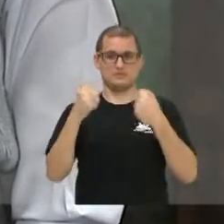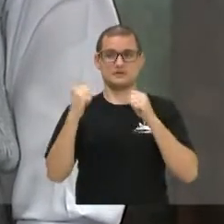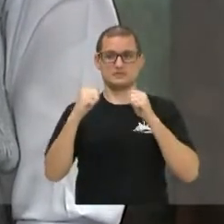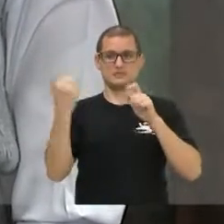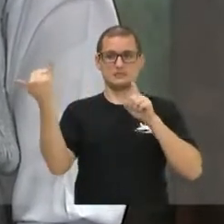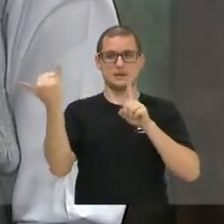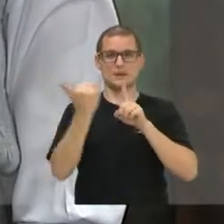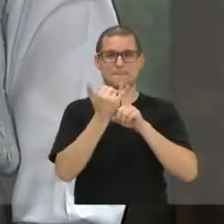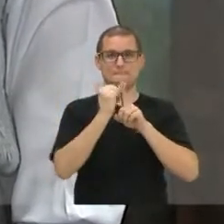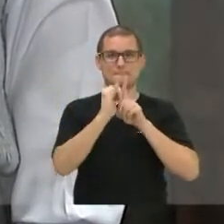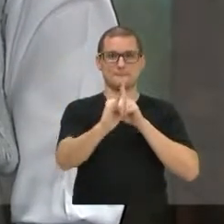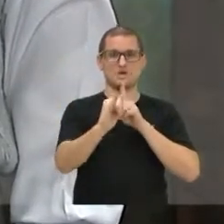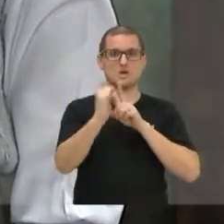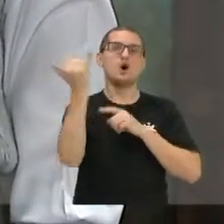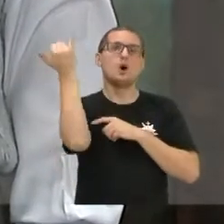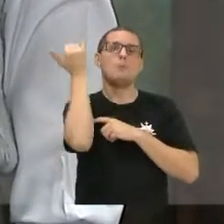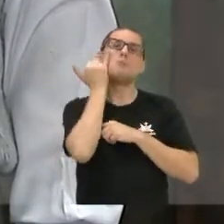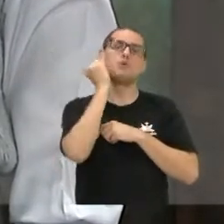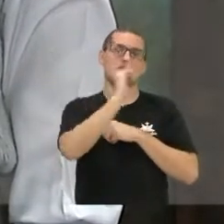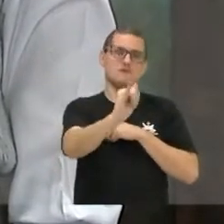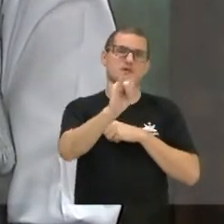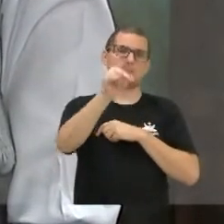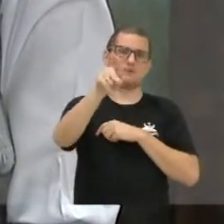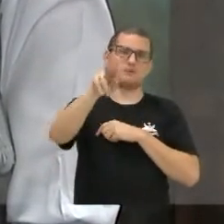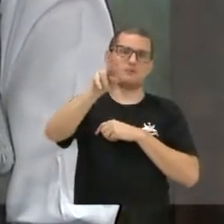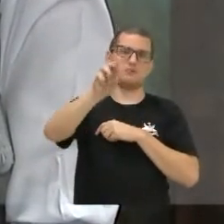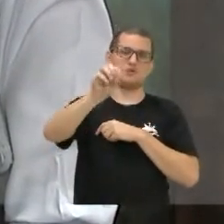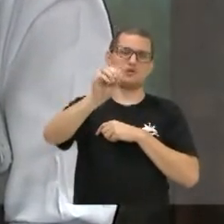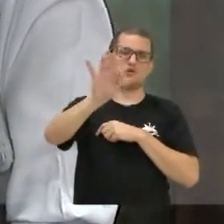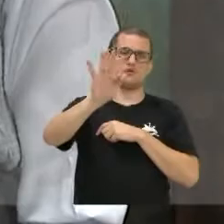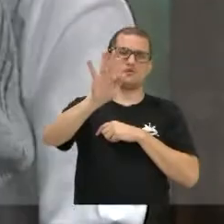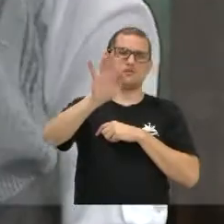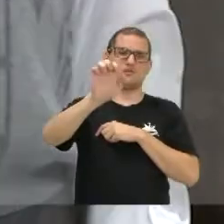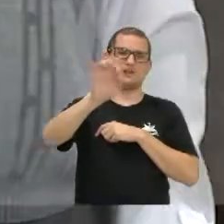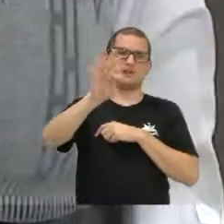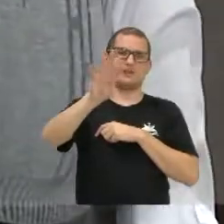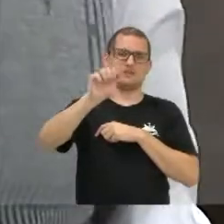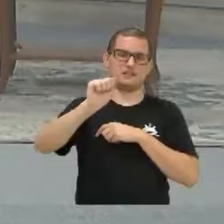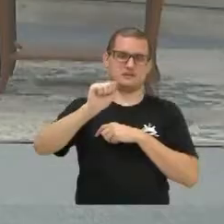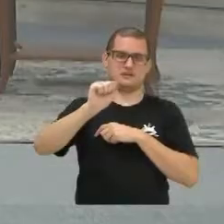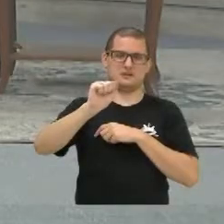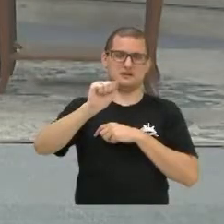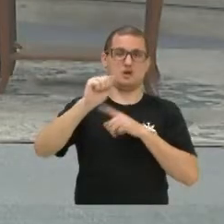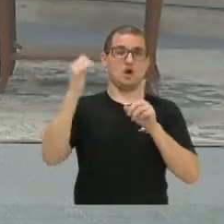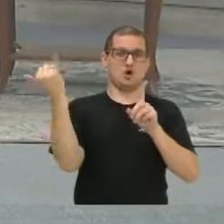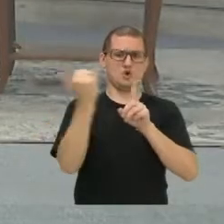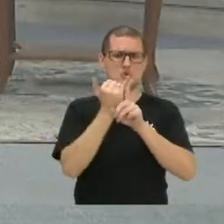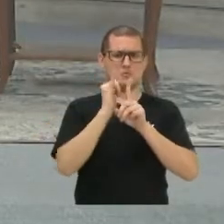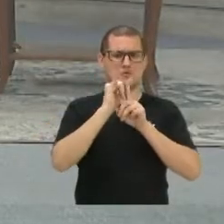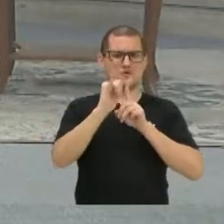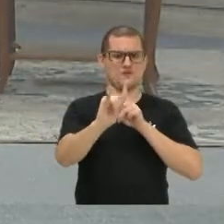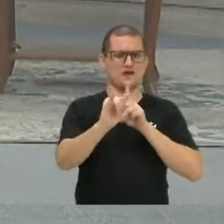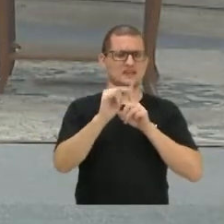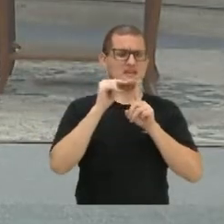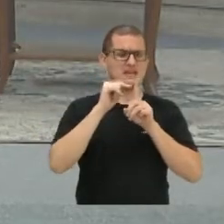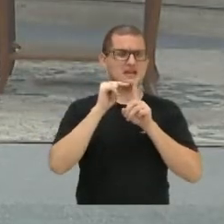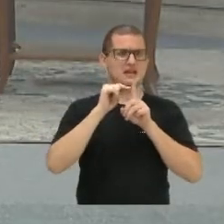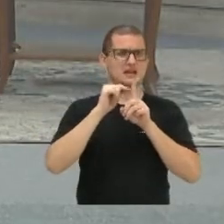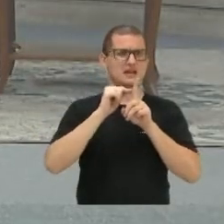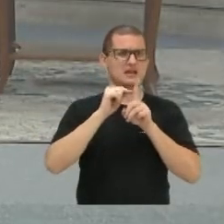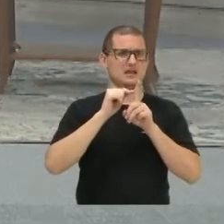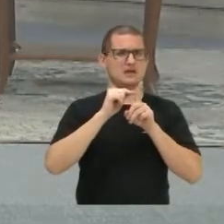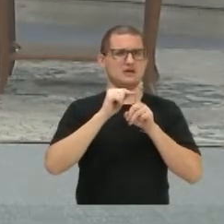enquanto houver profeta deus não terá sido calado o profeta interpreta a